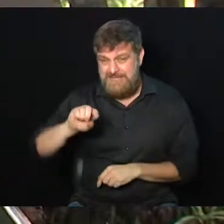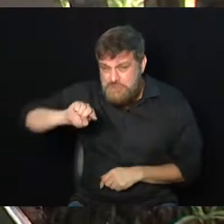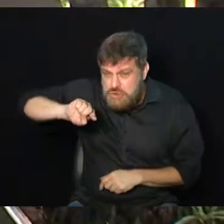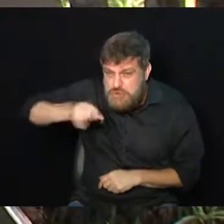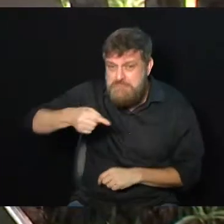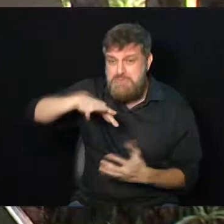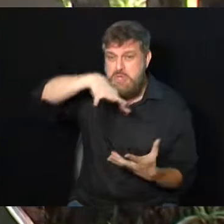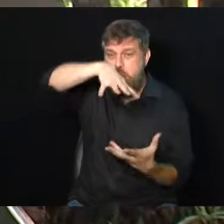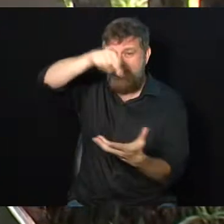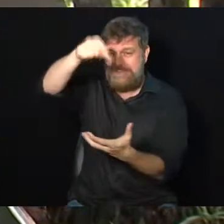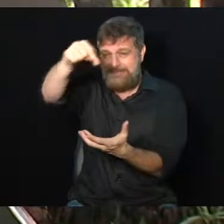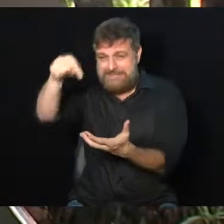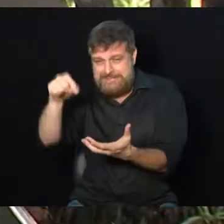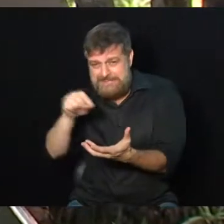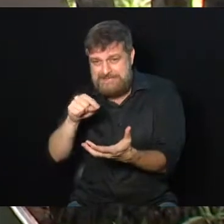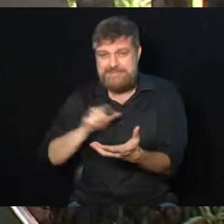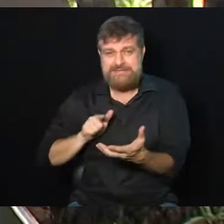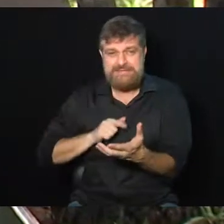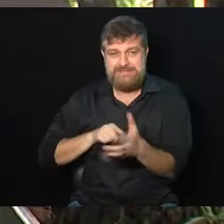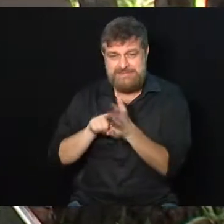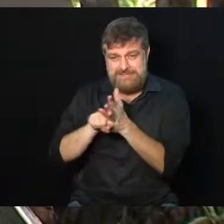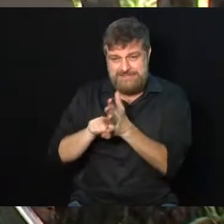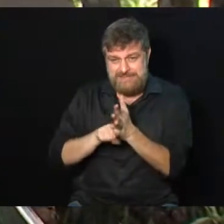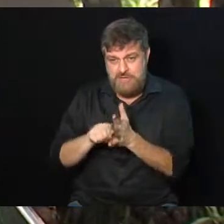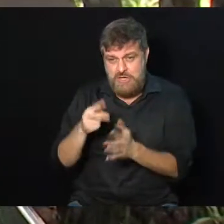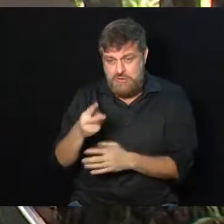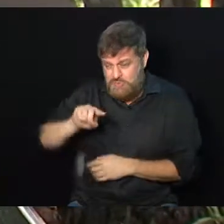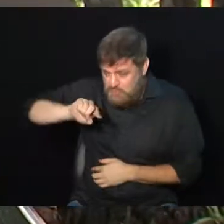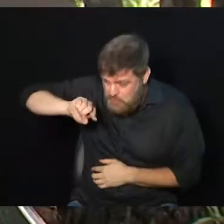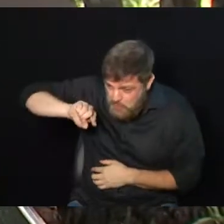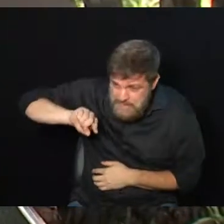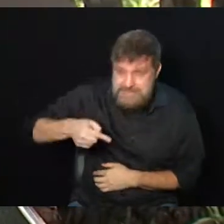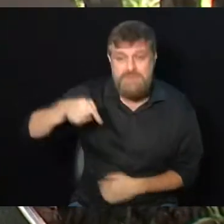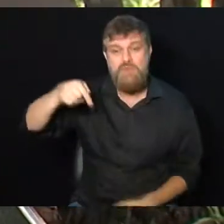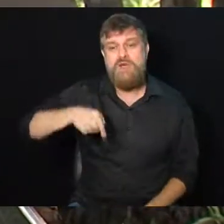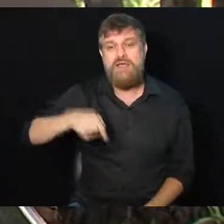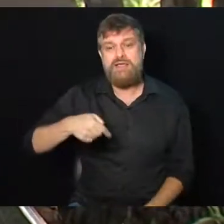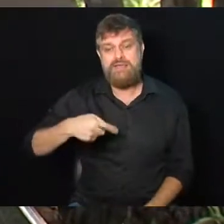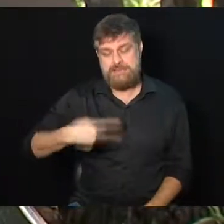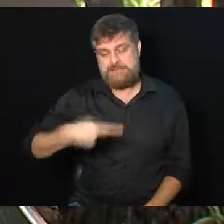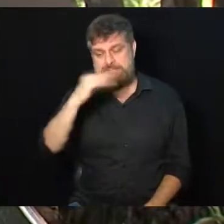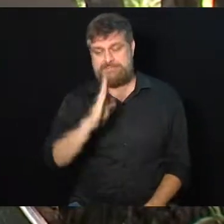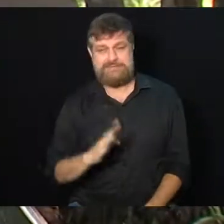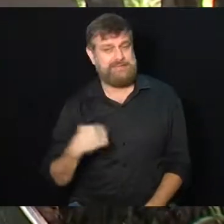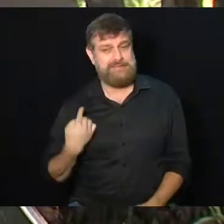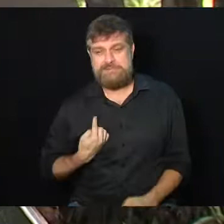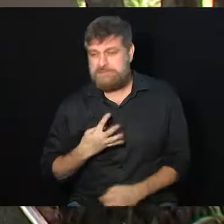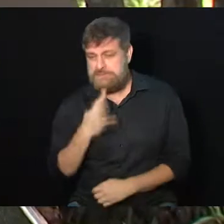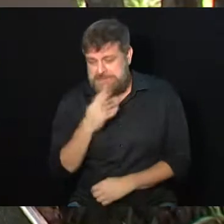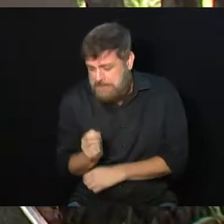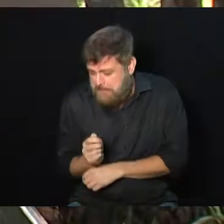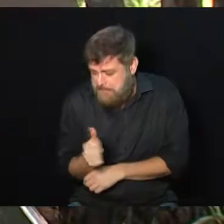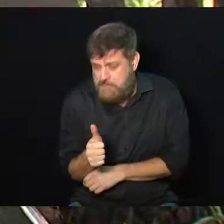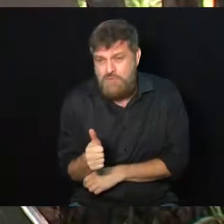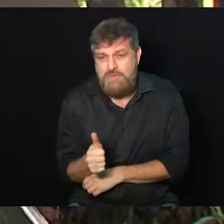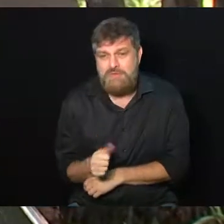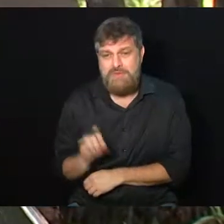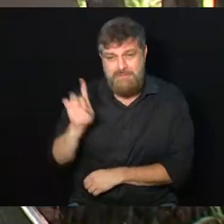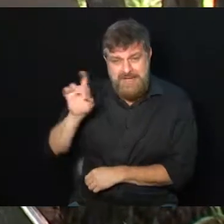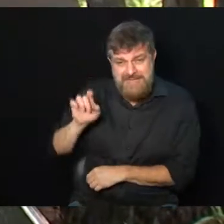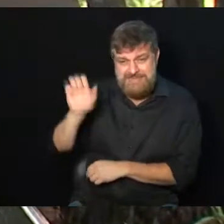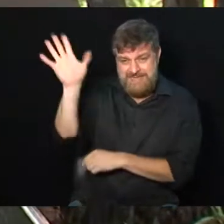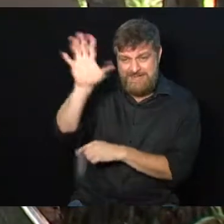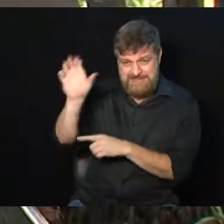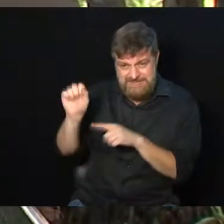quase cerca de já descritas, quase 2.000 espécies no Brasil. E a gente conhece muito pouco, a gente conhece muito da africana, da